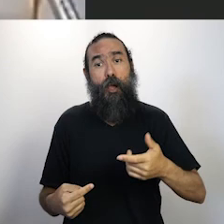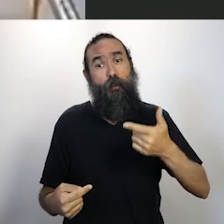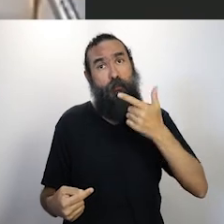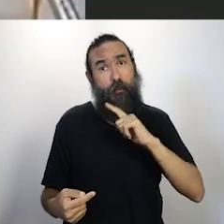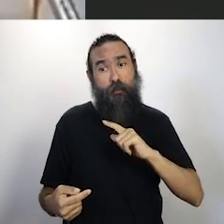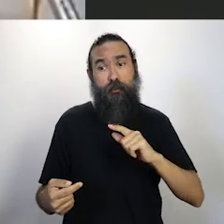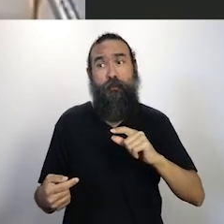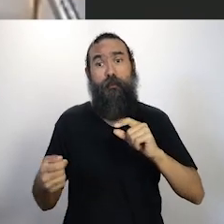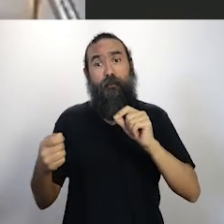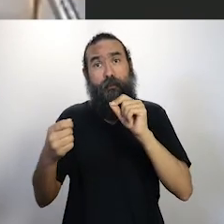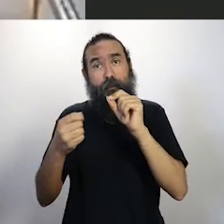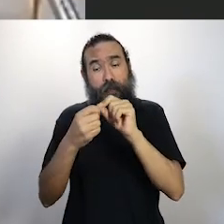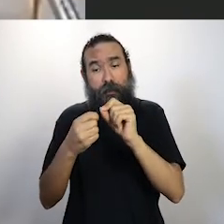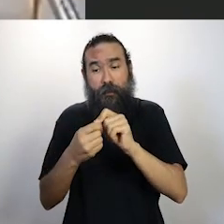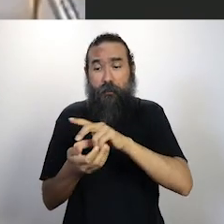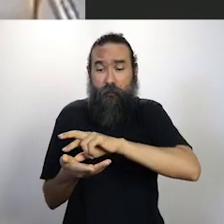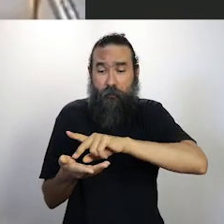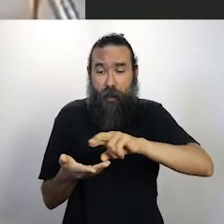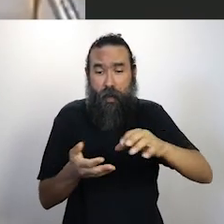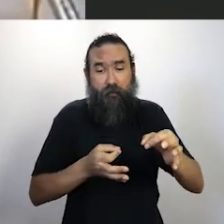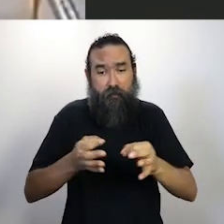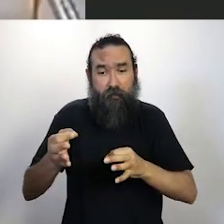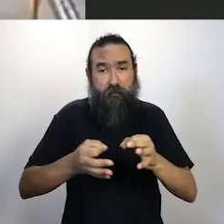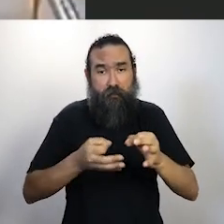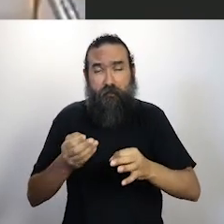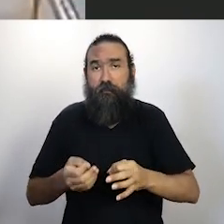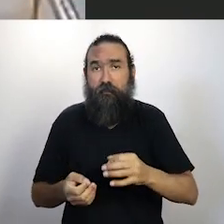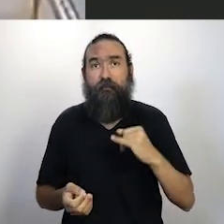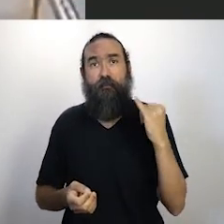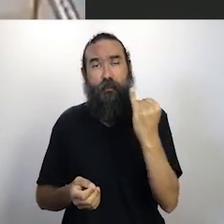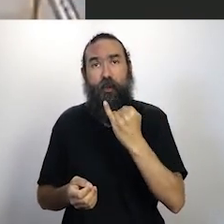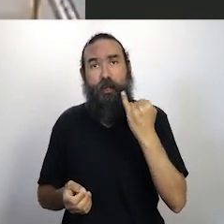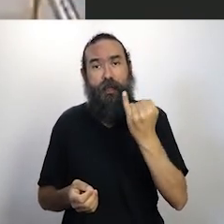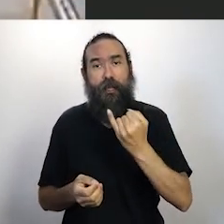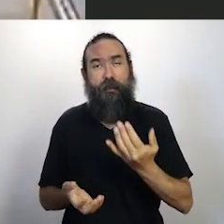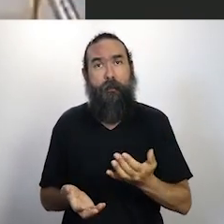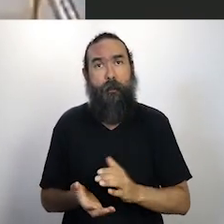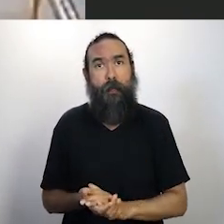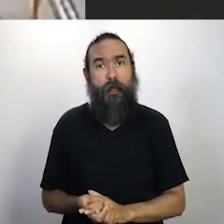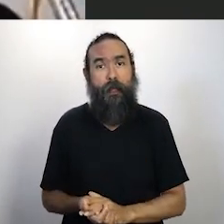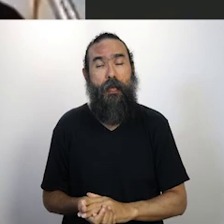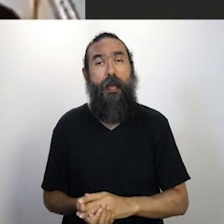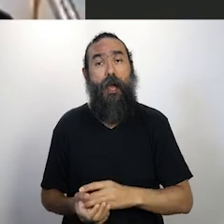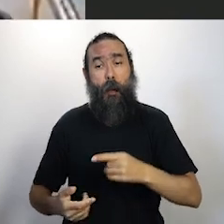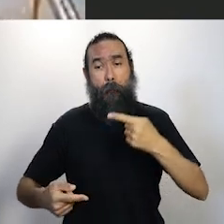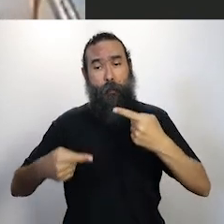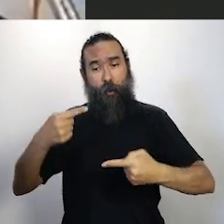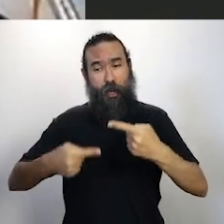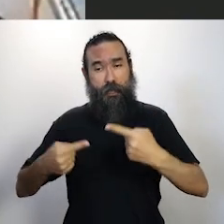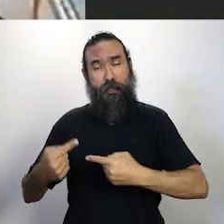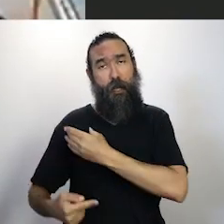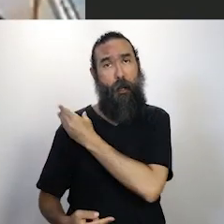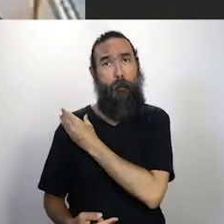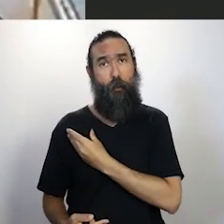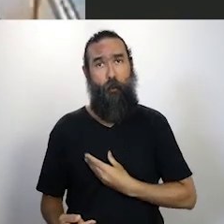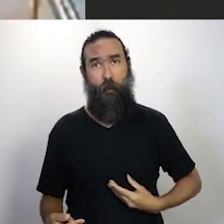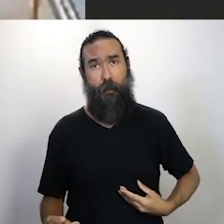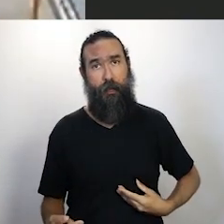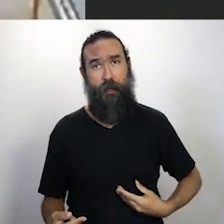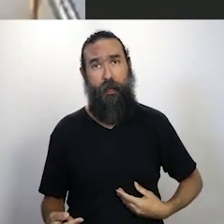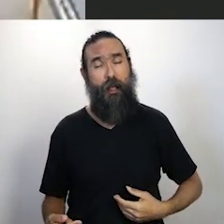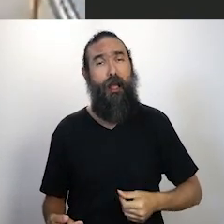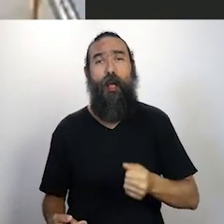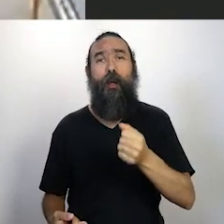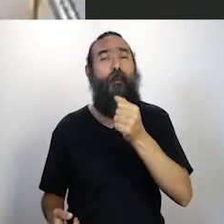e ainda hoje são lembradas no sentido que as políticas públicas elas não decretam os amanhãs elas não